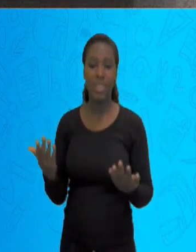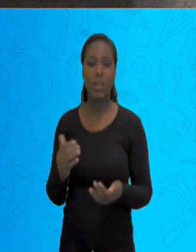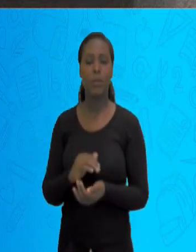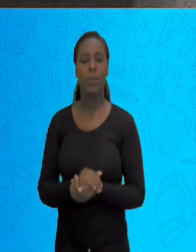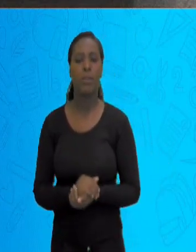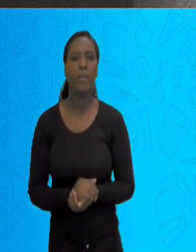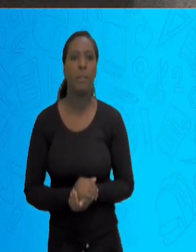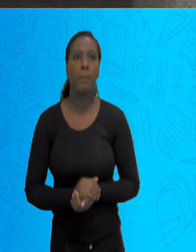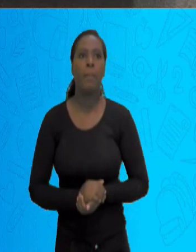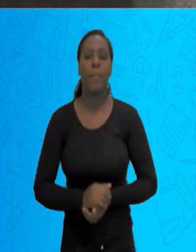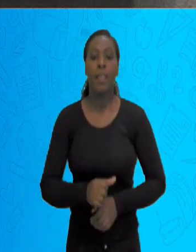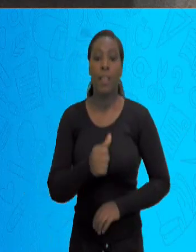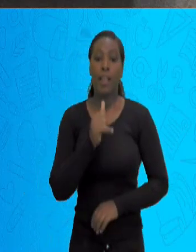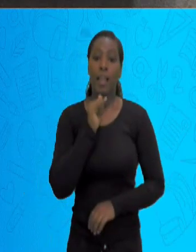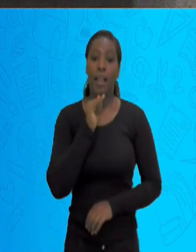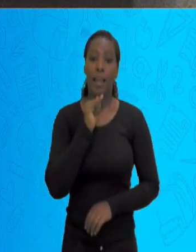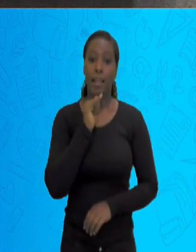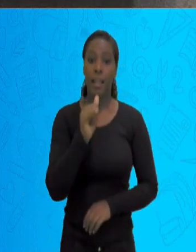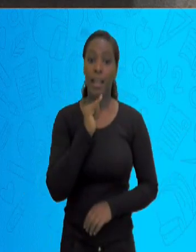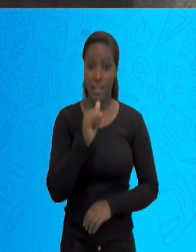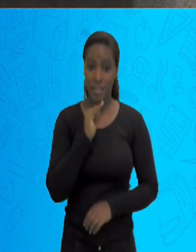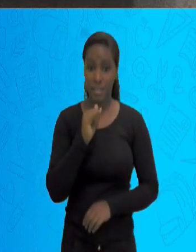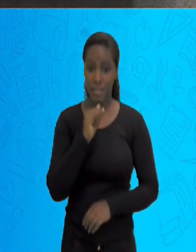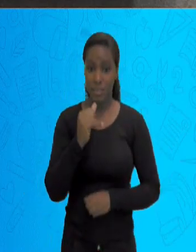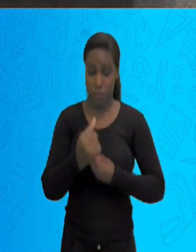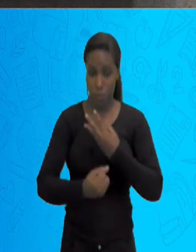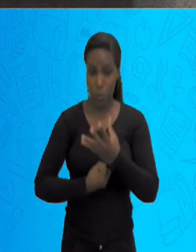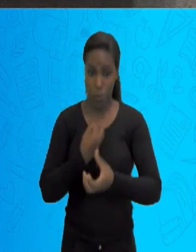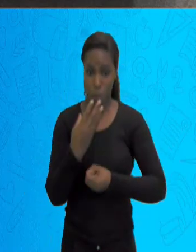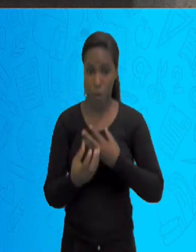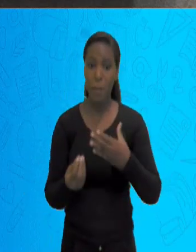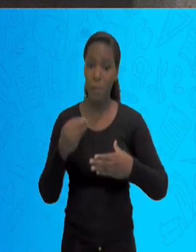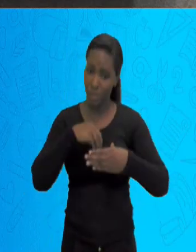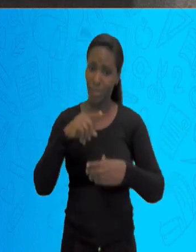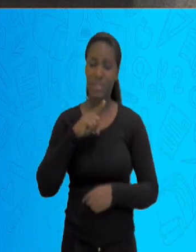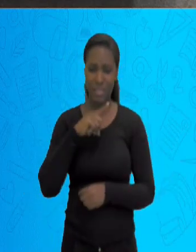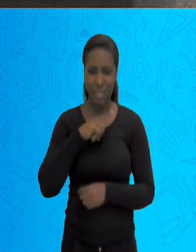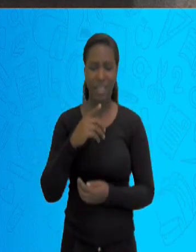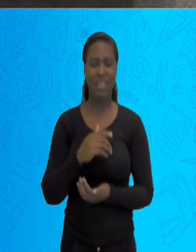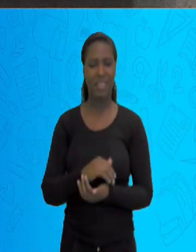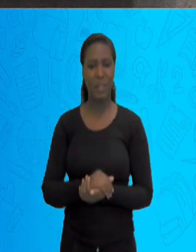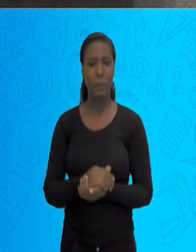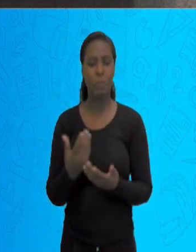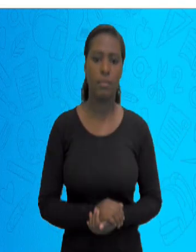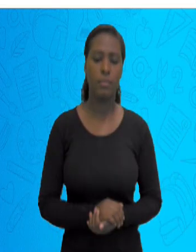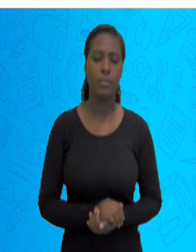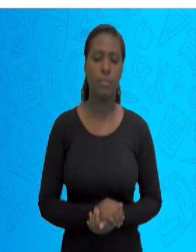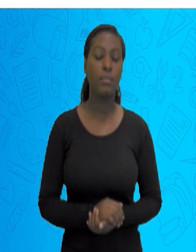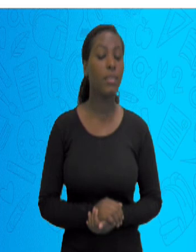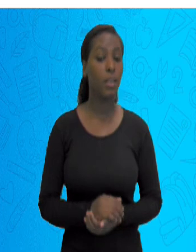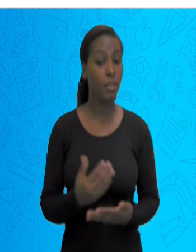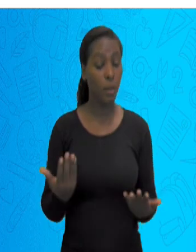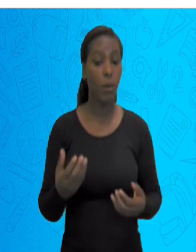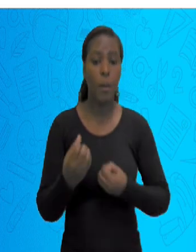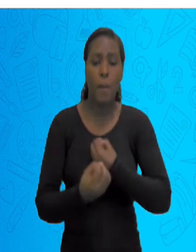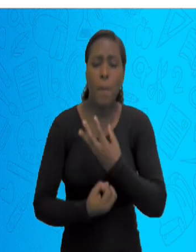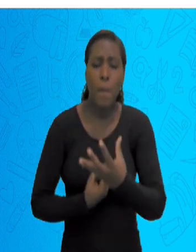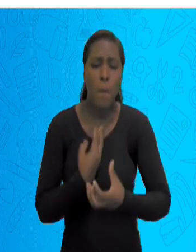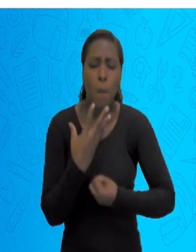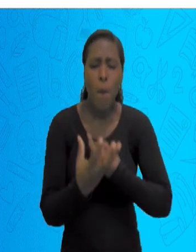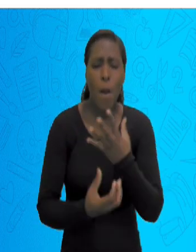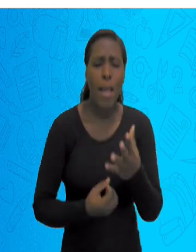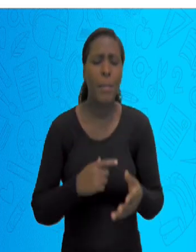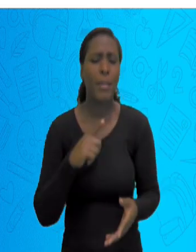E a história foi contada e apresentou os elementos, o narrador, o personagem, e temos as